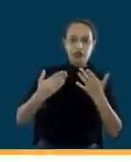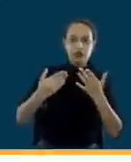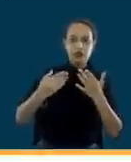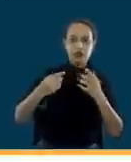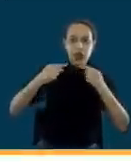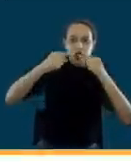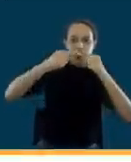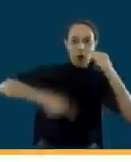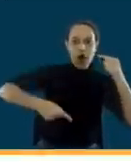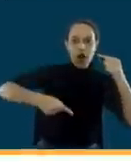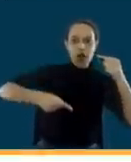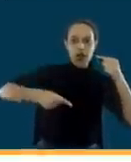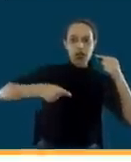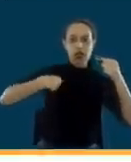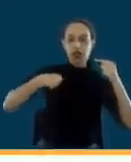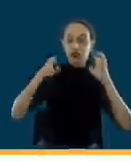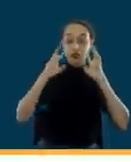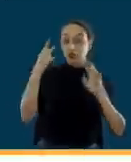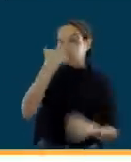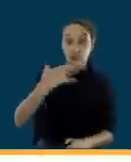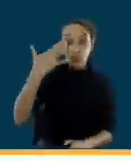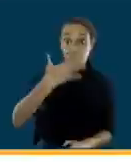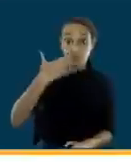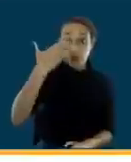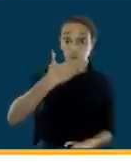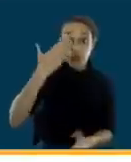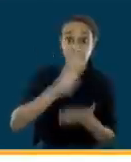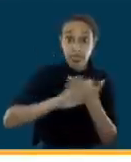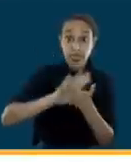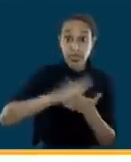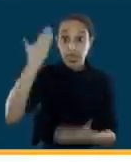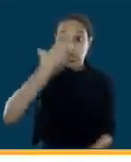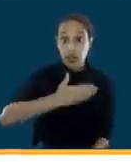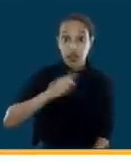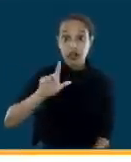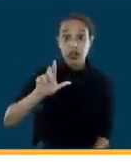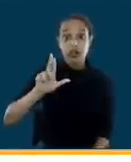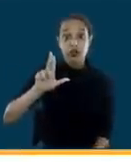Eu não estou vendo a Luciana aqui, hein, gente?